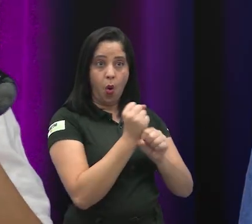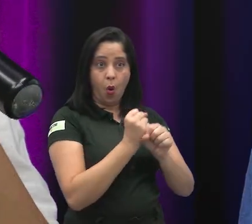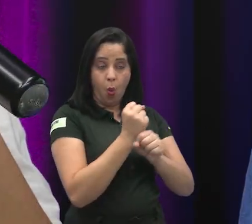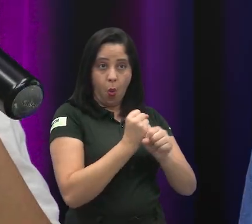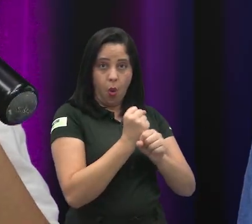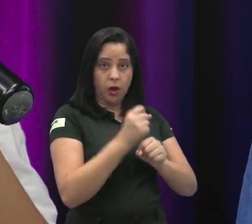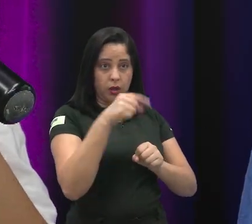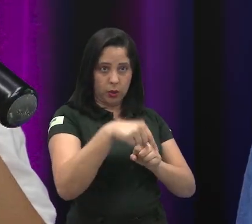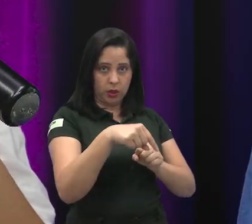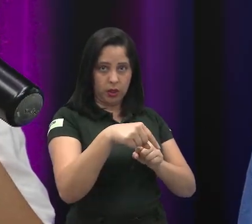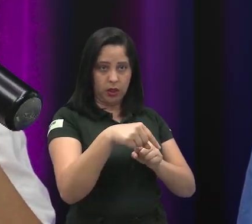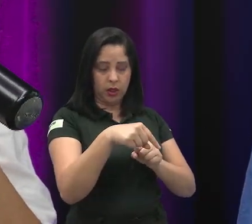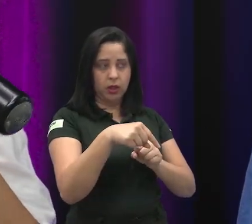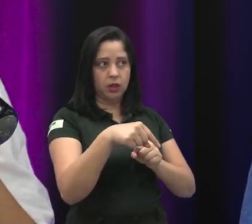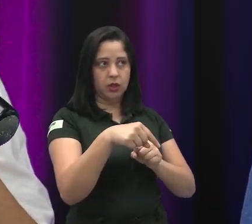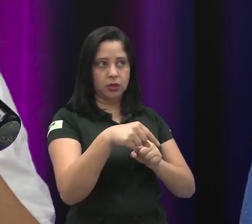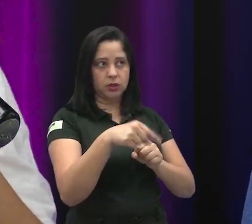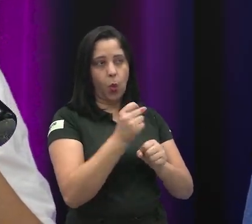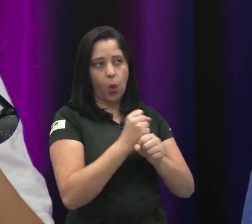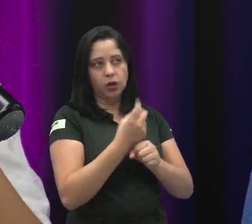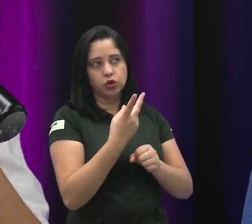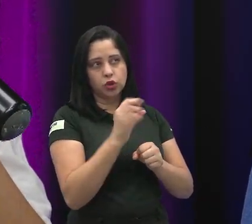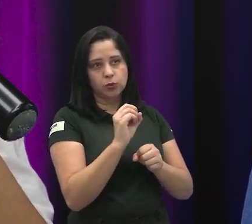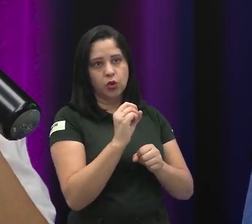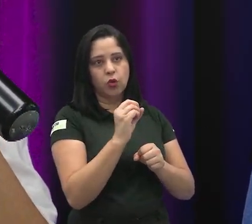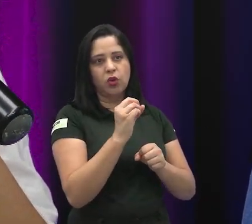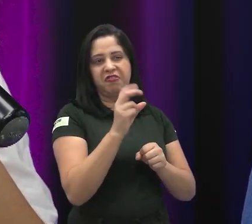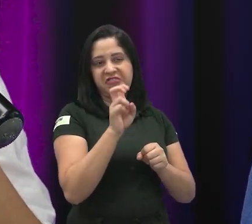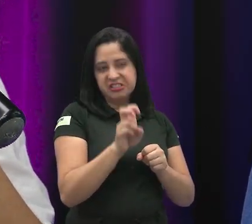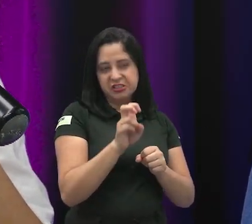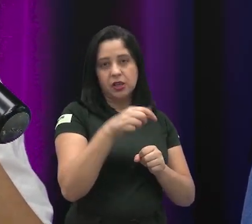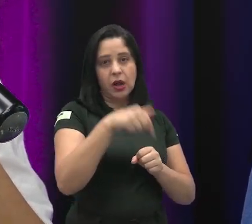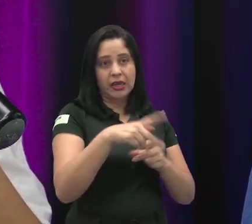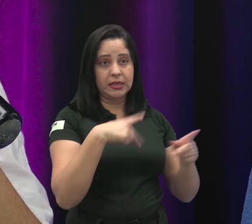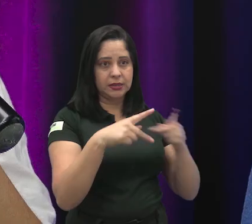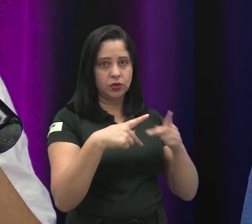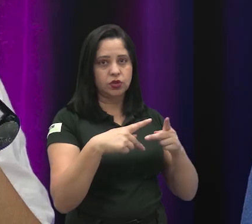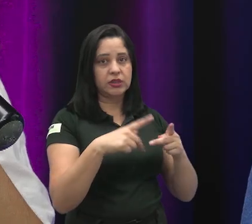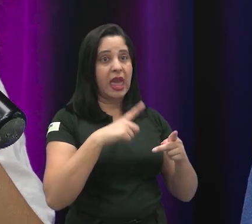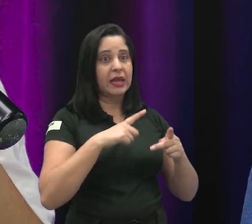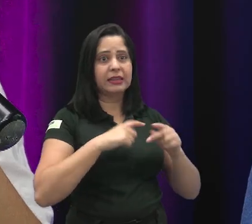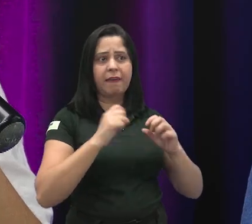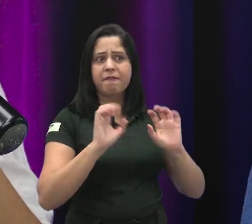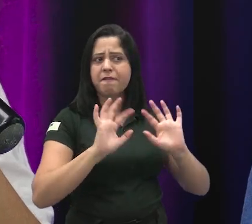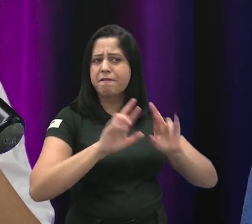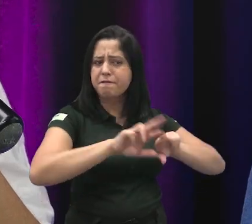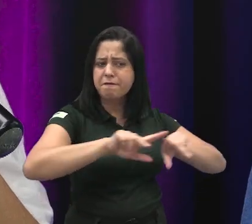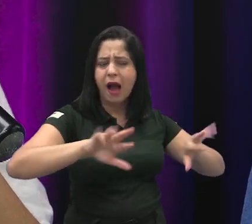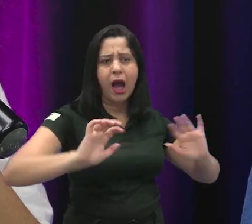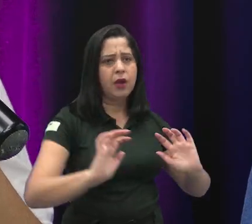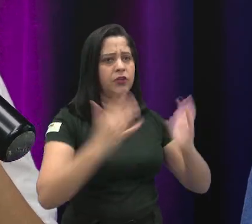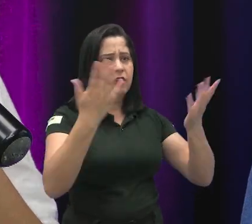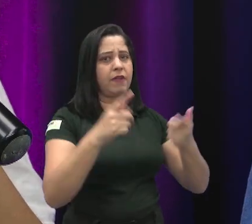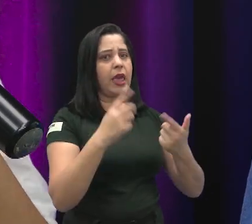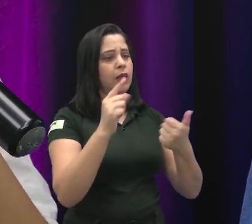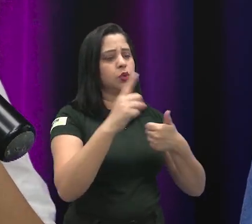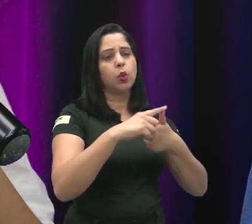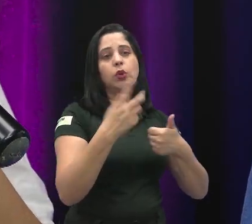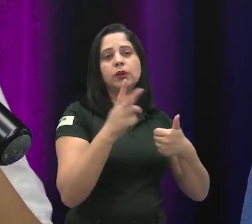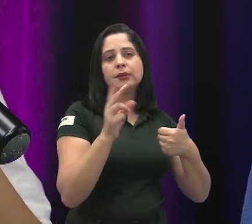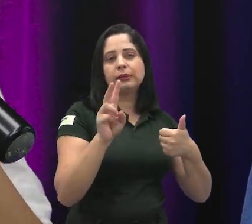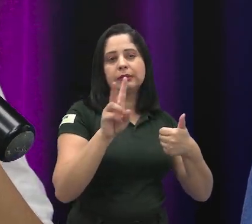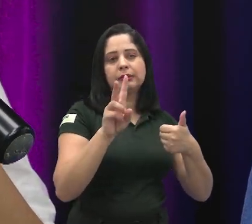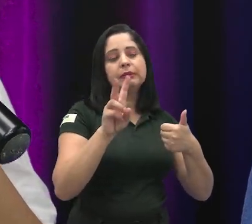muitos festivais aqui na cidade, né? Teve tanto gastronômicos quanto festivais que vieram de fora, né? De São Paulo para a cidade. Isso representa